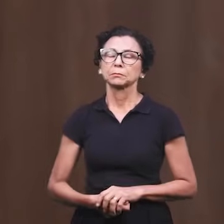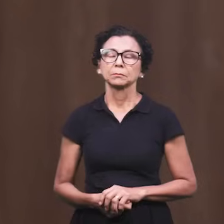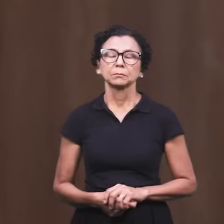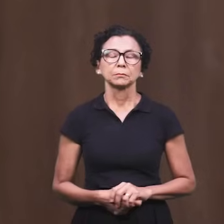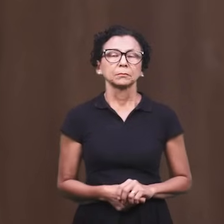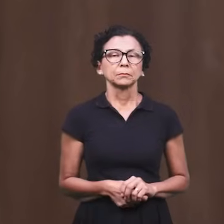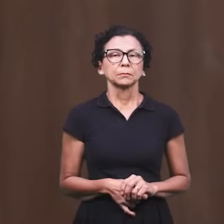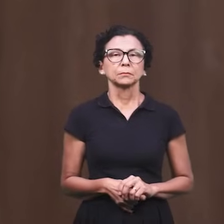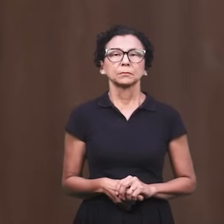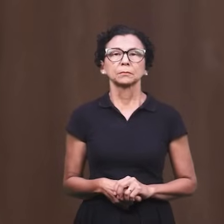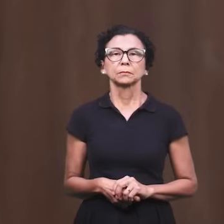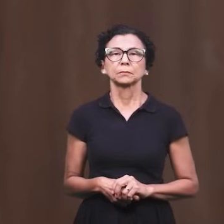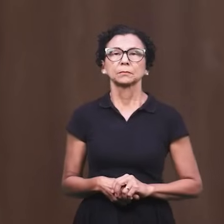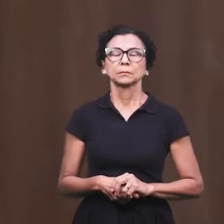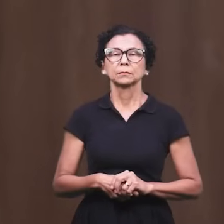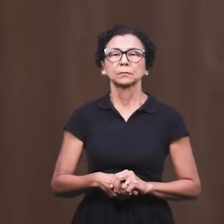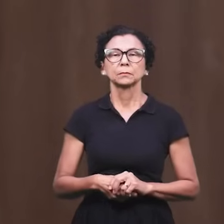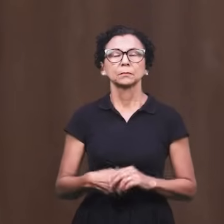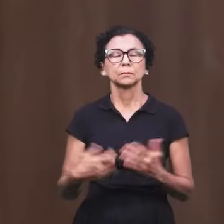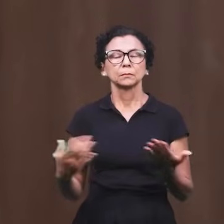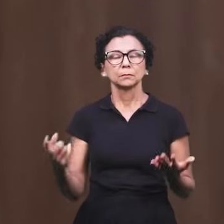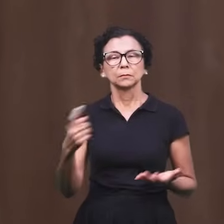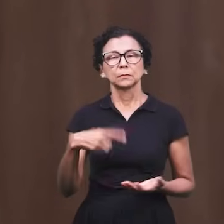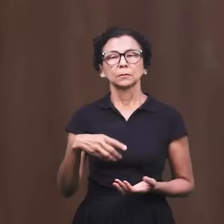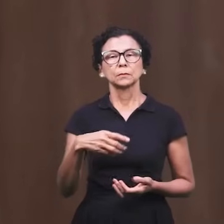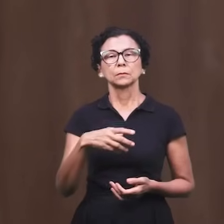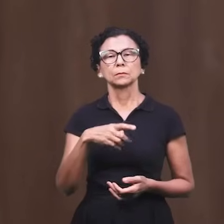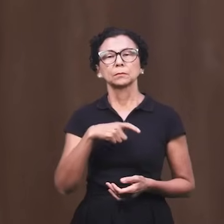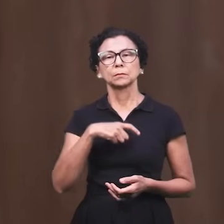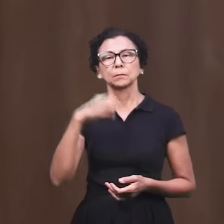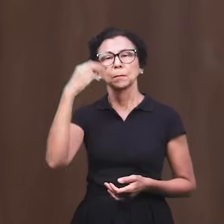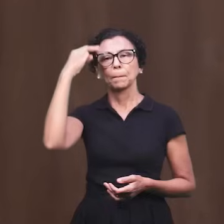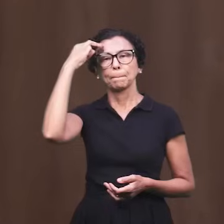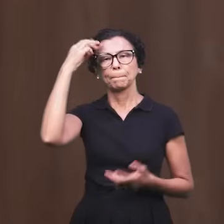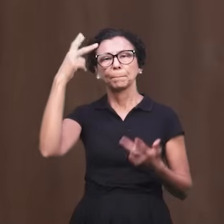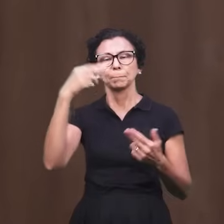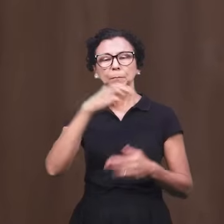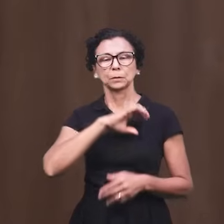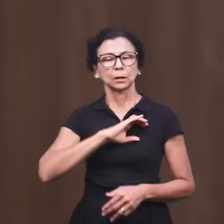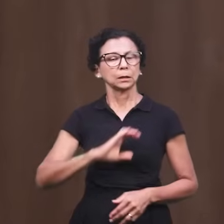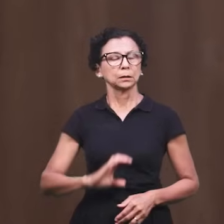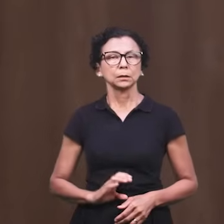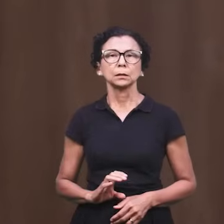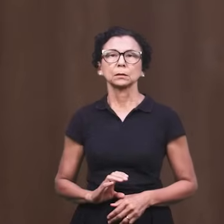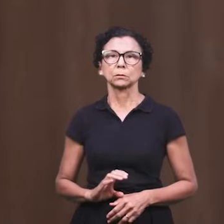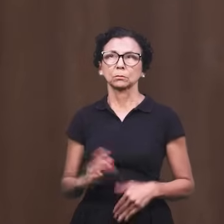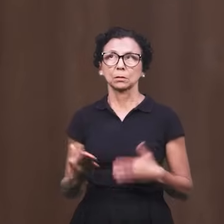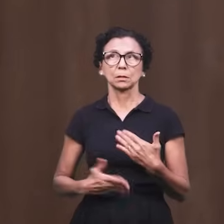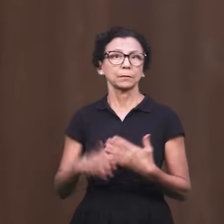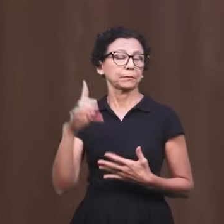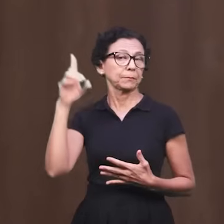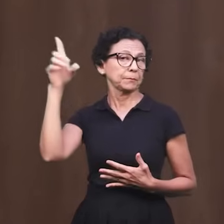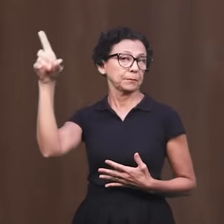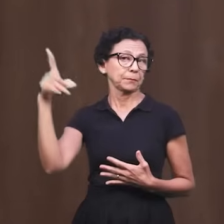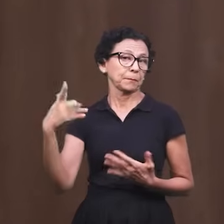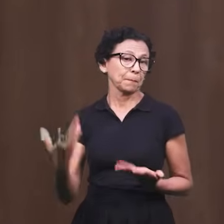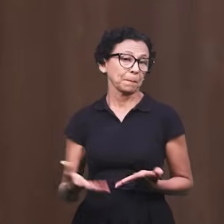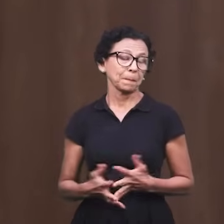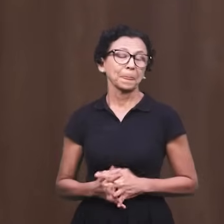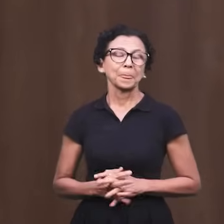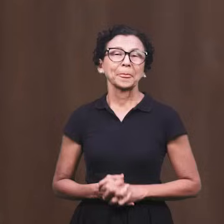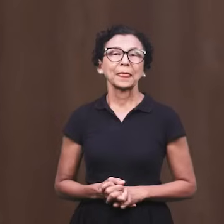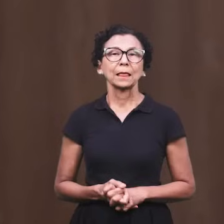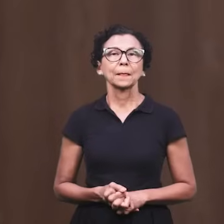Senhor, isso daí é você ter a mente de Cristo. Nós temos a mente de Cristo. O servo de Deus, ele tem a mente, porque